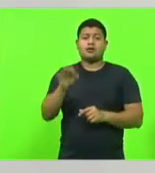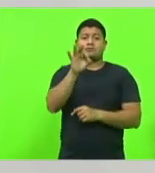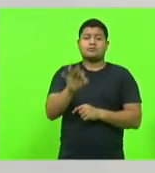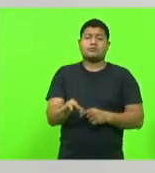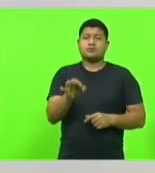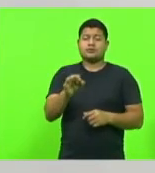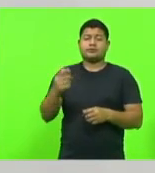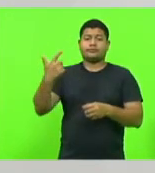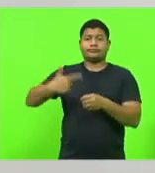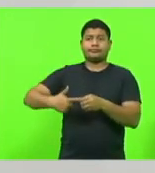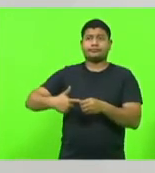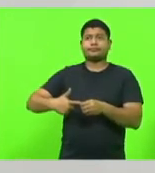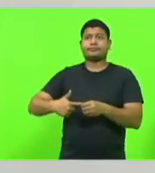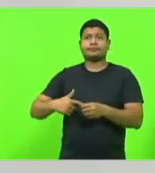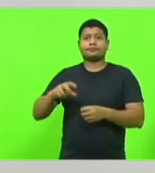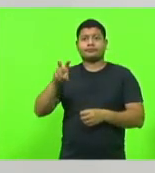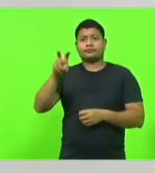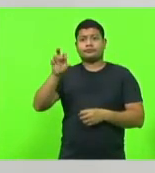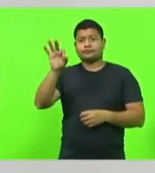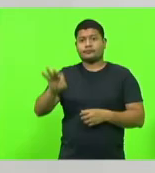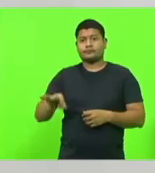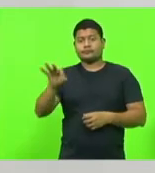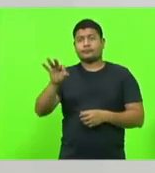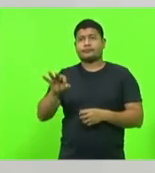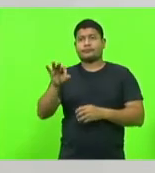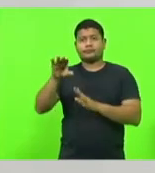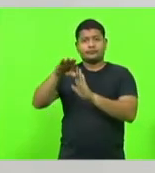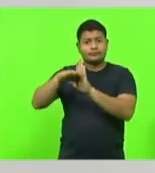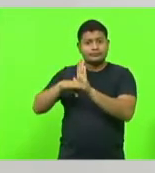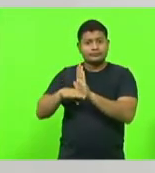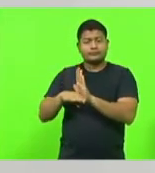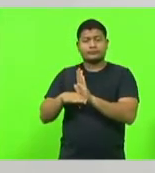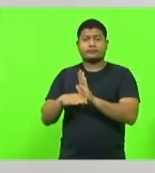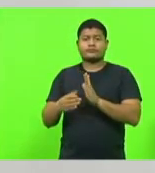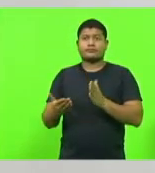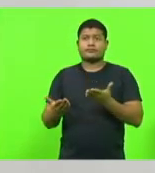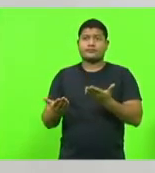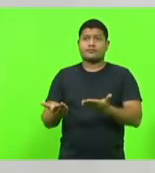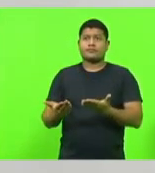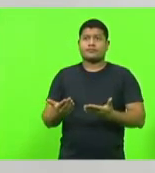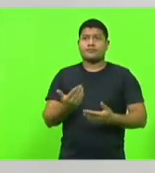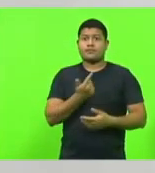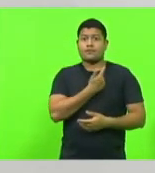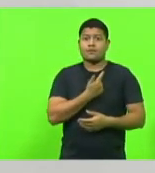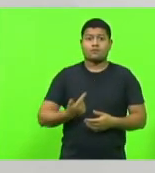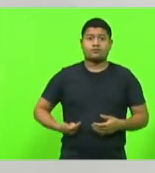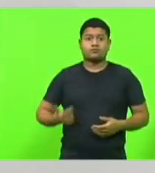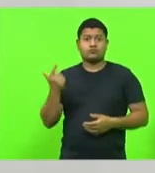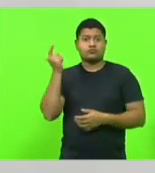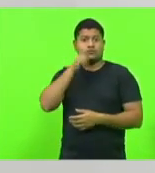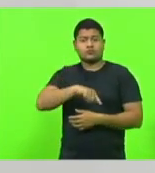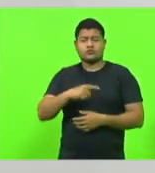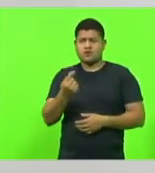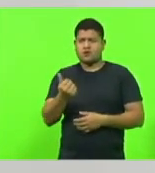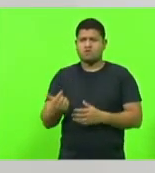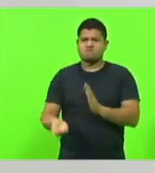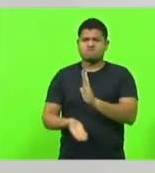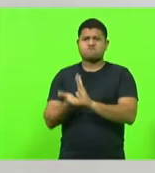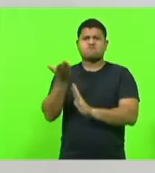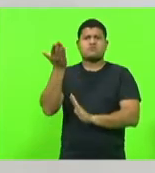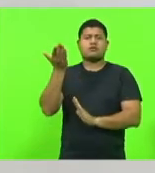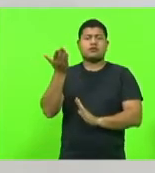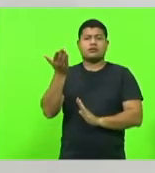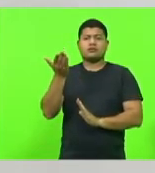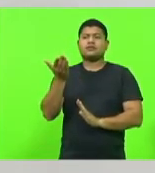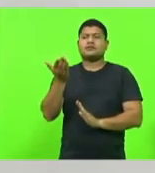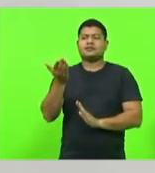para 5% a menos. Mas, é claro, porque o governo começou a arrecadar mais porque o preço subiu, então pode